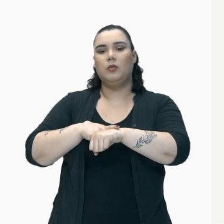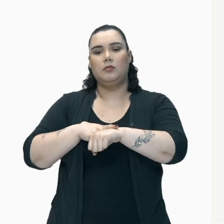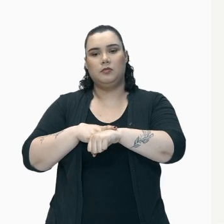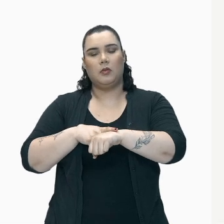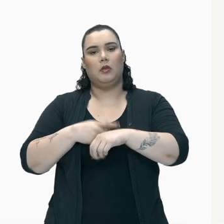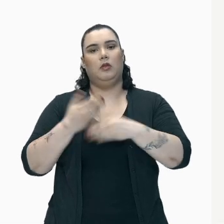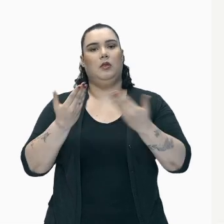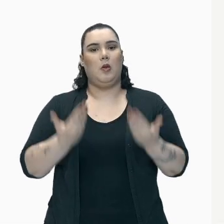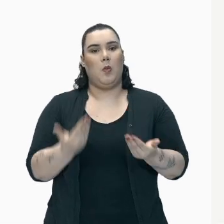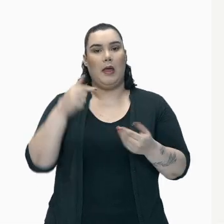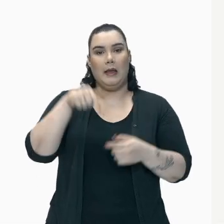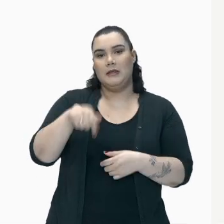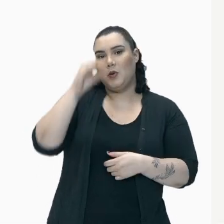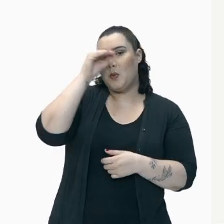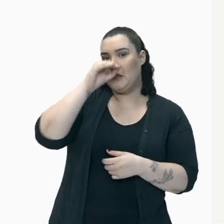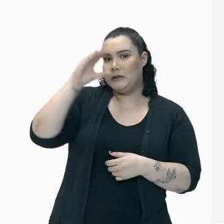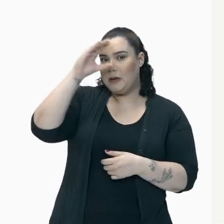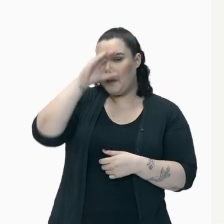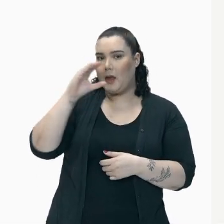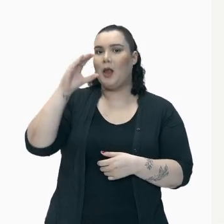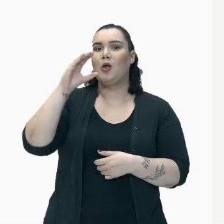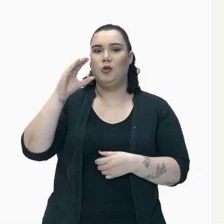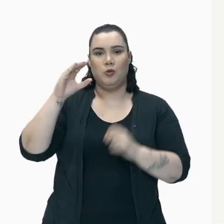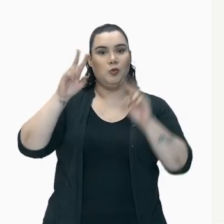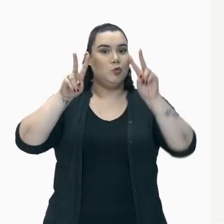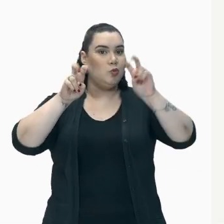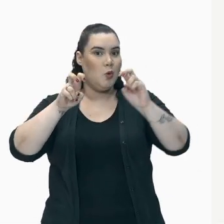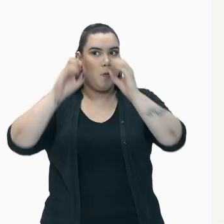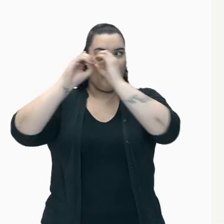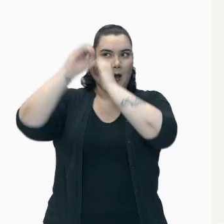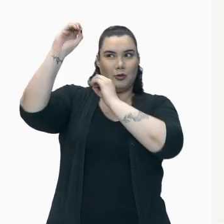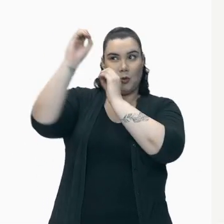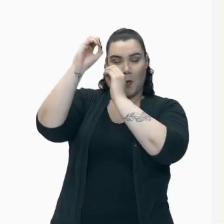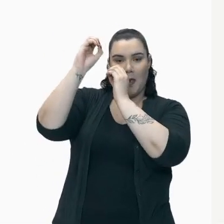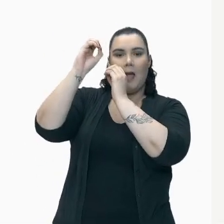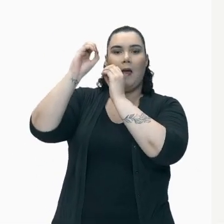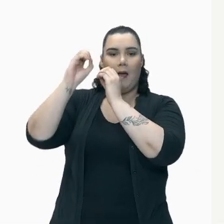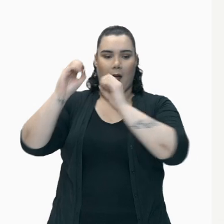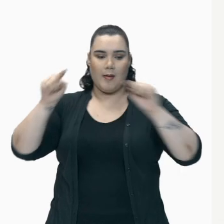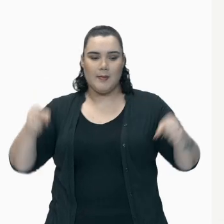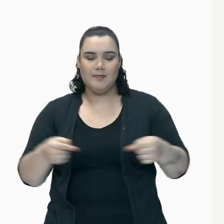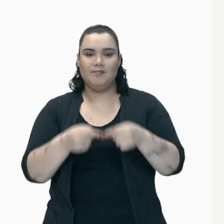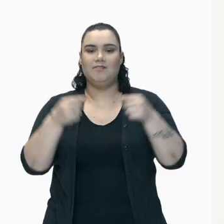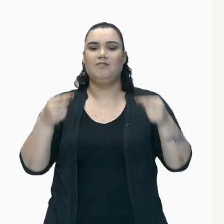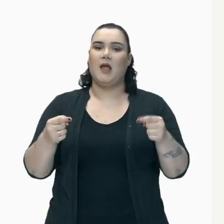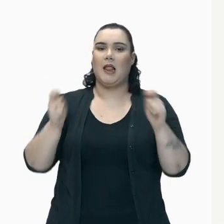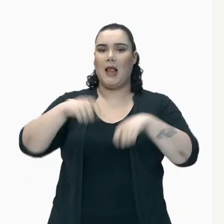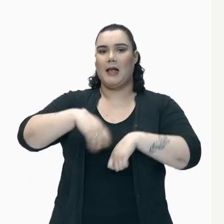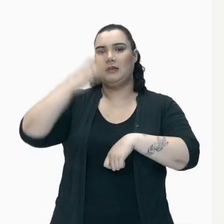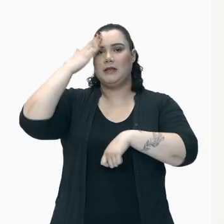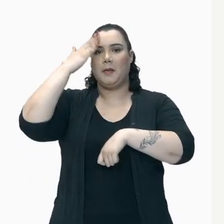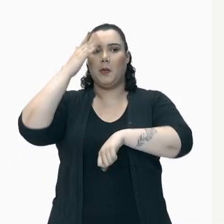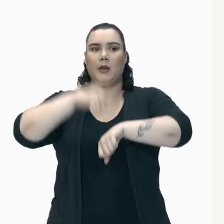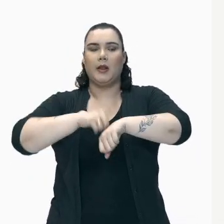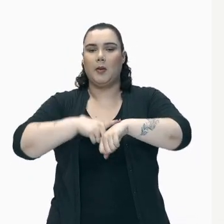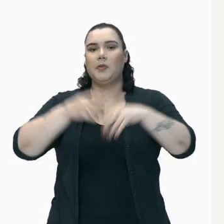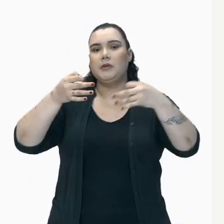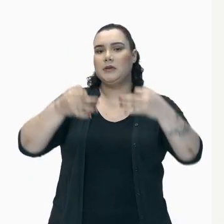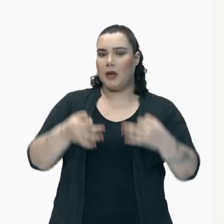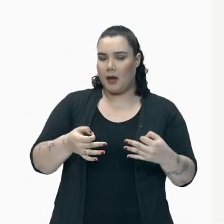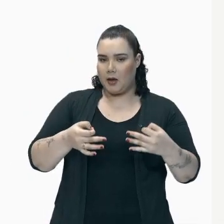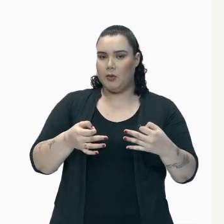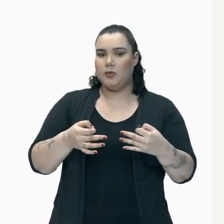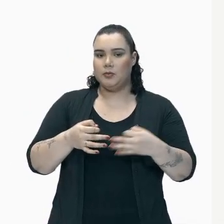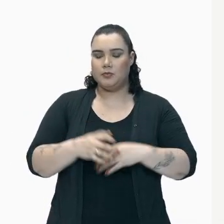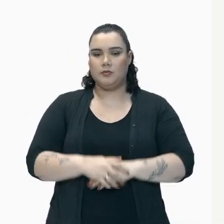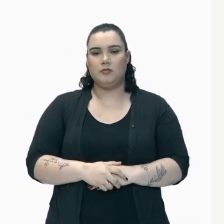esses conhecimentos astronômicos para ajudar a marcar o tempo, né? E aí veio a